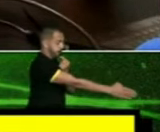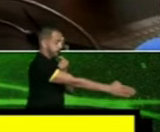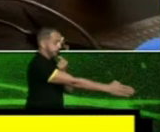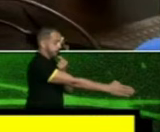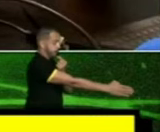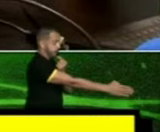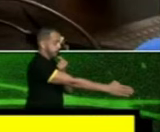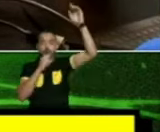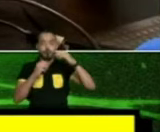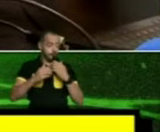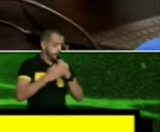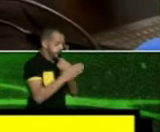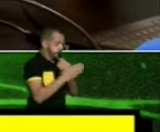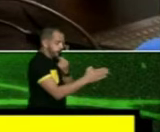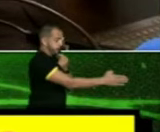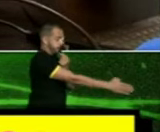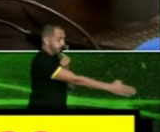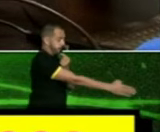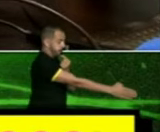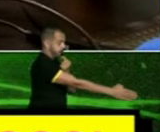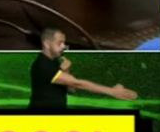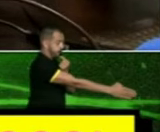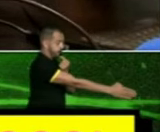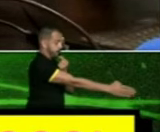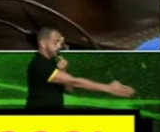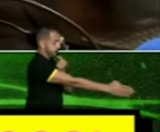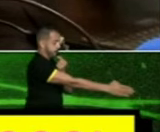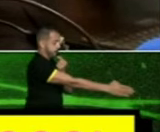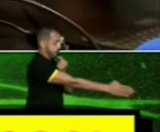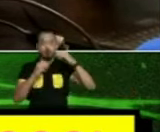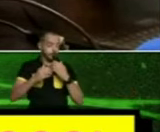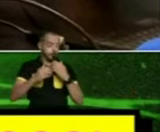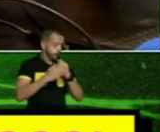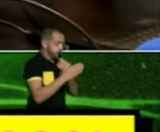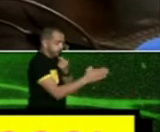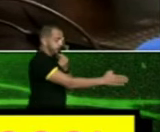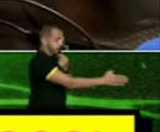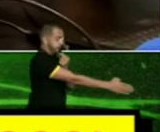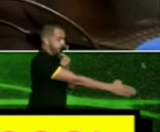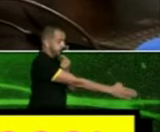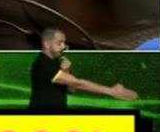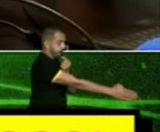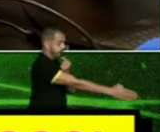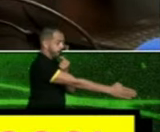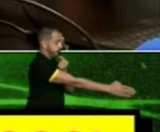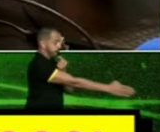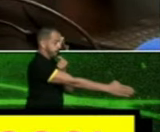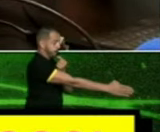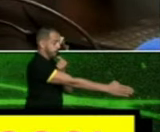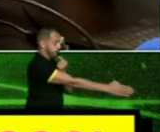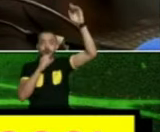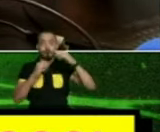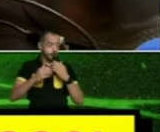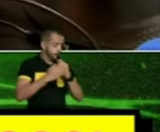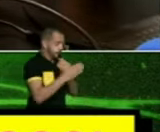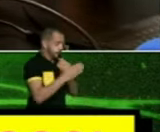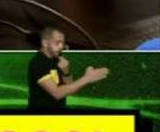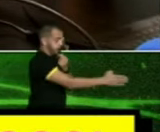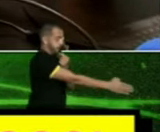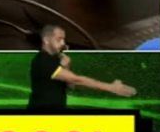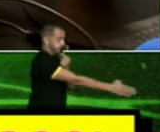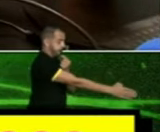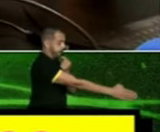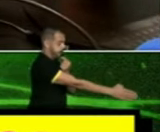Maluquinho não mas o maluco saravia faz o gol de empate do galo o Atlético empata há 20 minutos